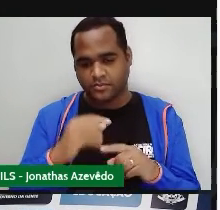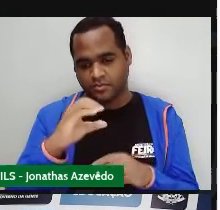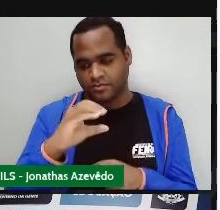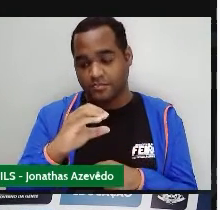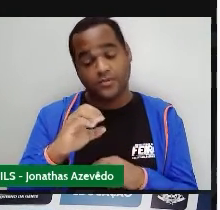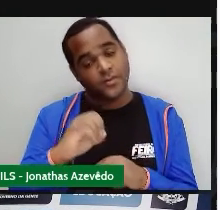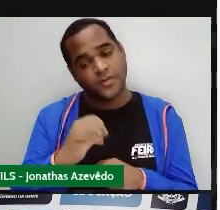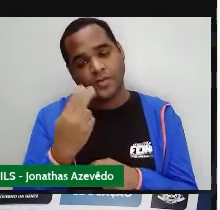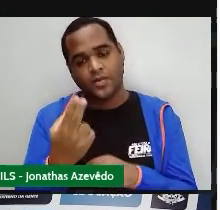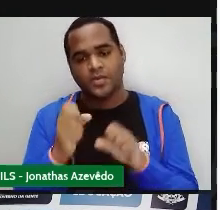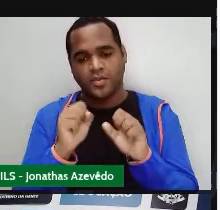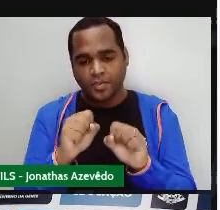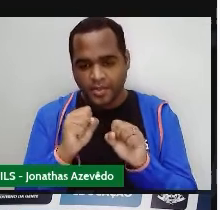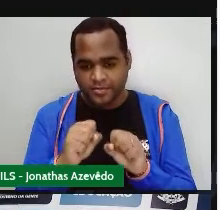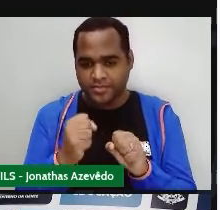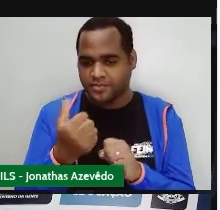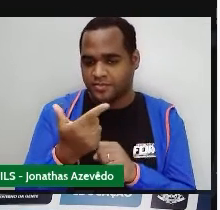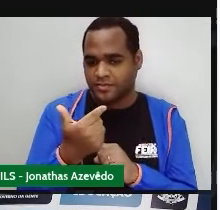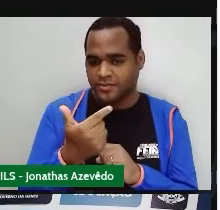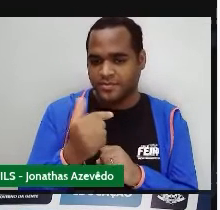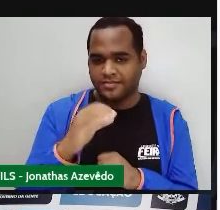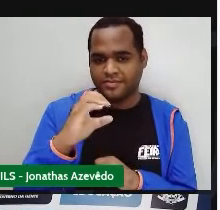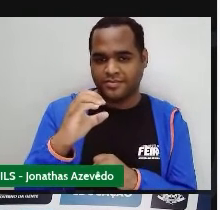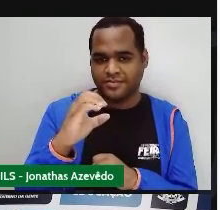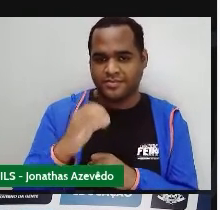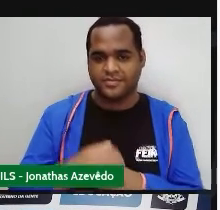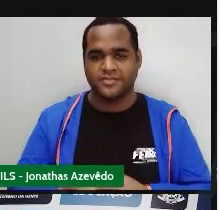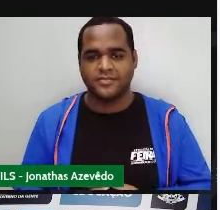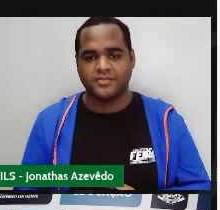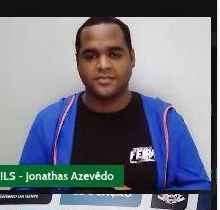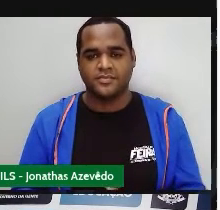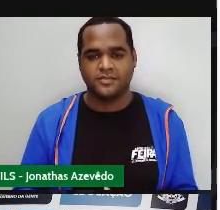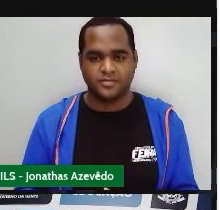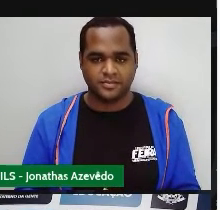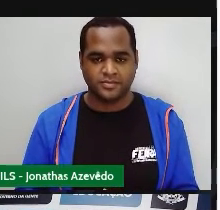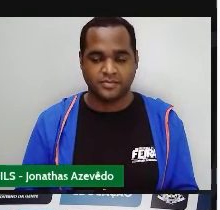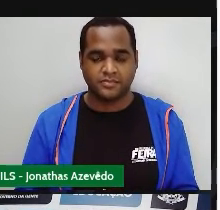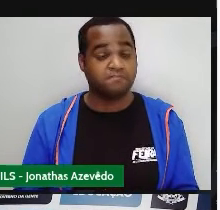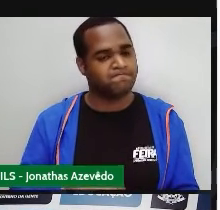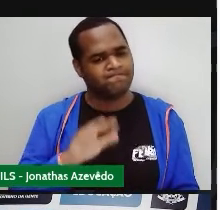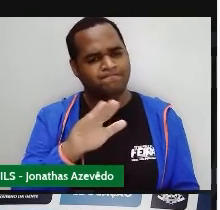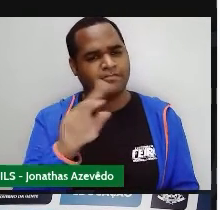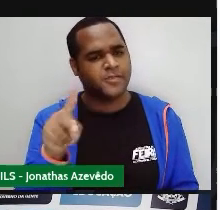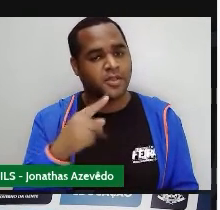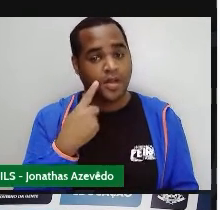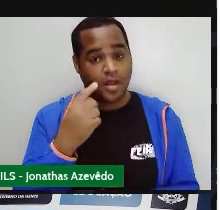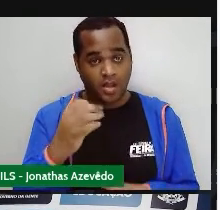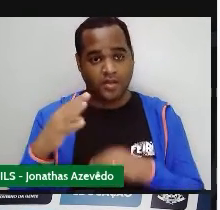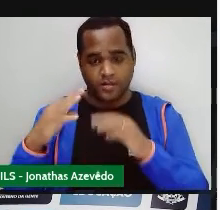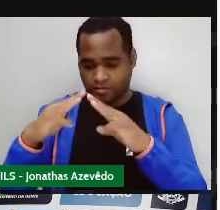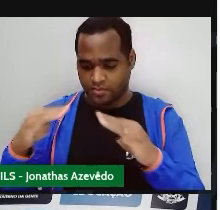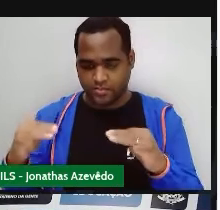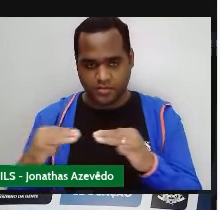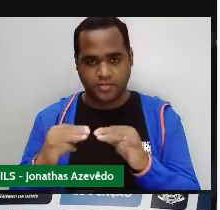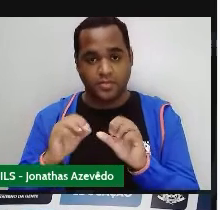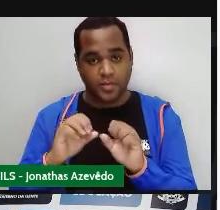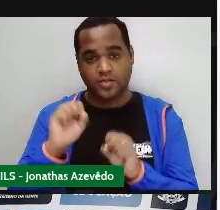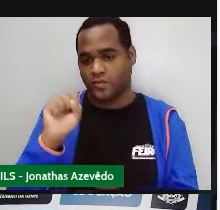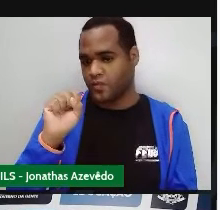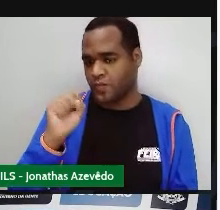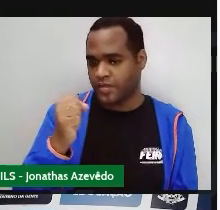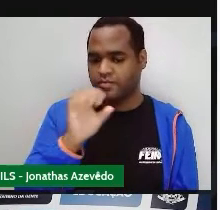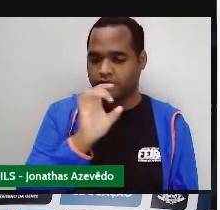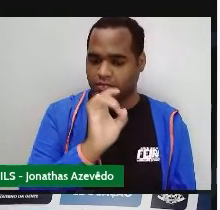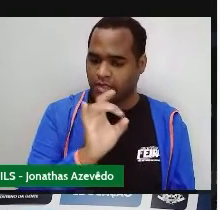Ou a gente pode colocar apenas 12C e a professora então para as pirâmides como é oito para